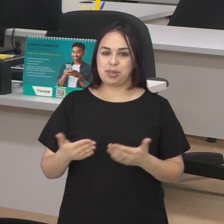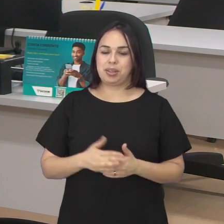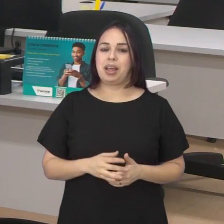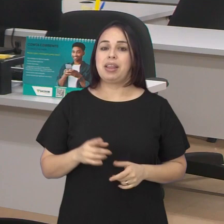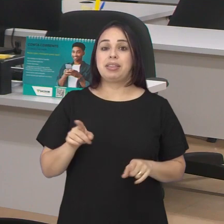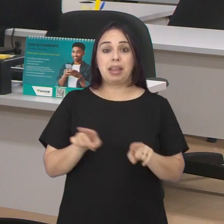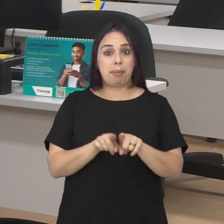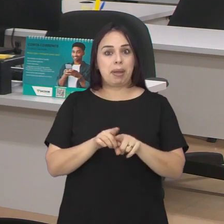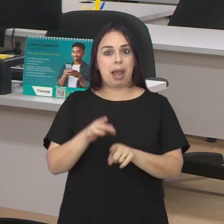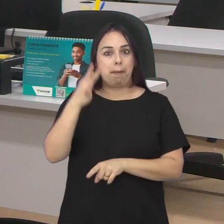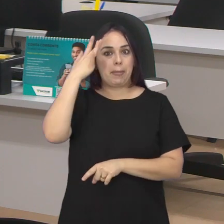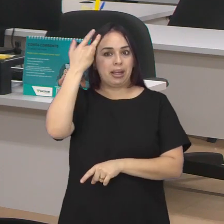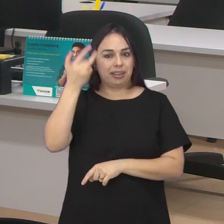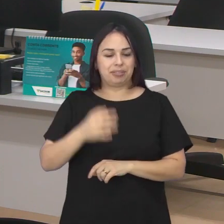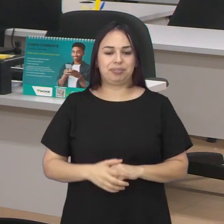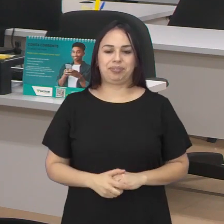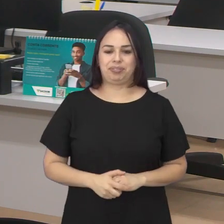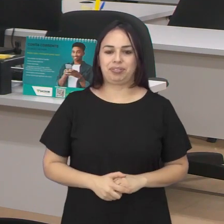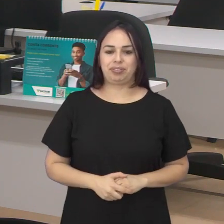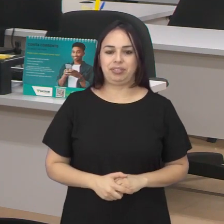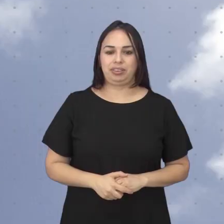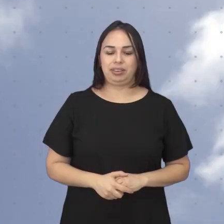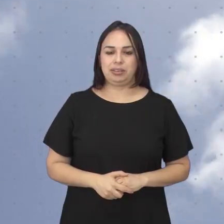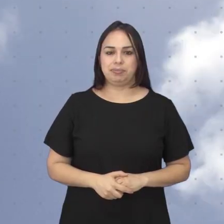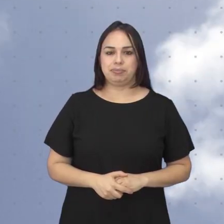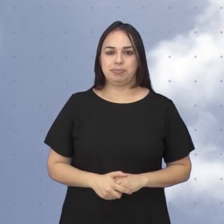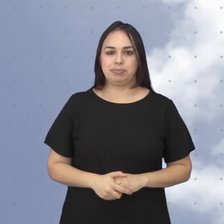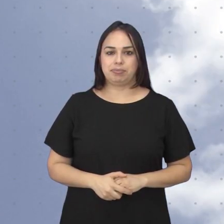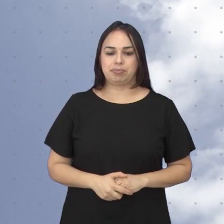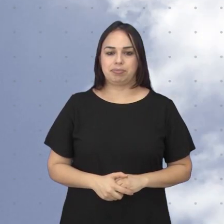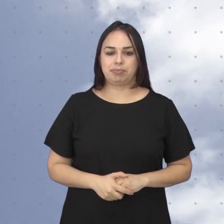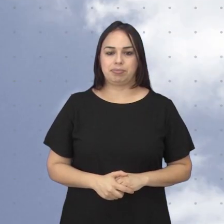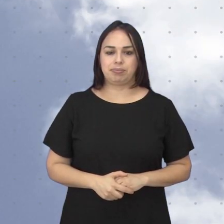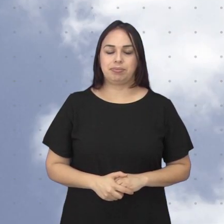tempo na tarde de hoje e também amanhã, quarta-feira.